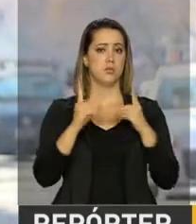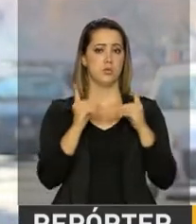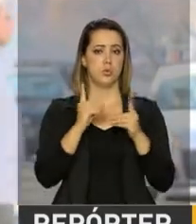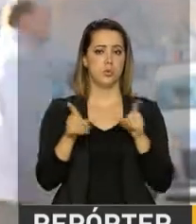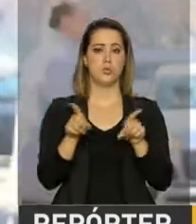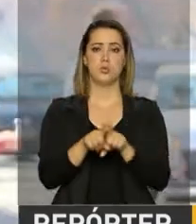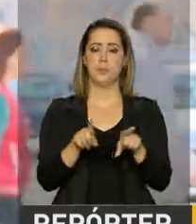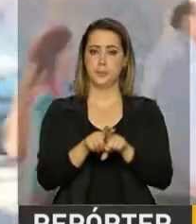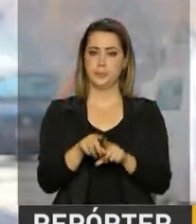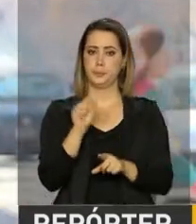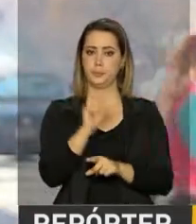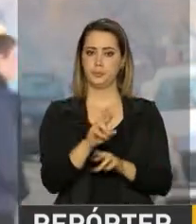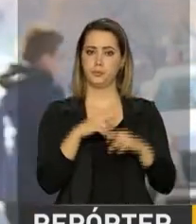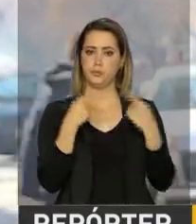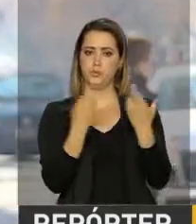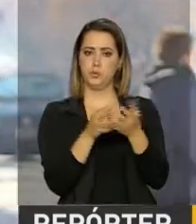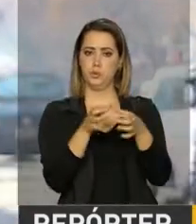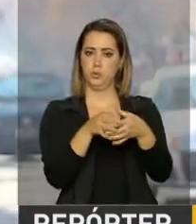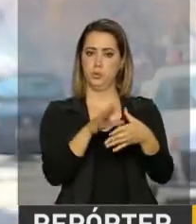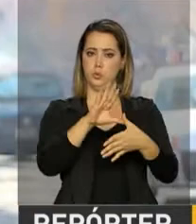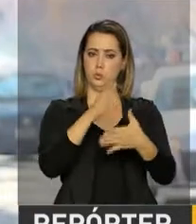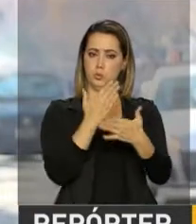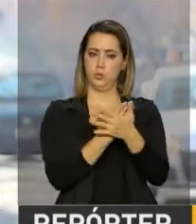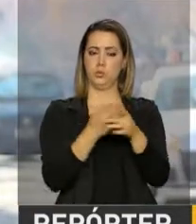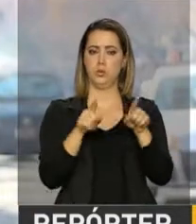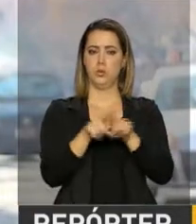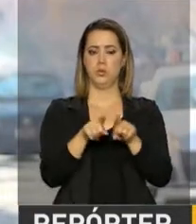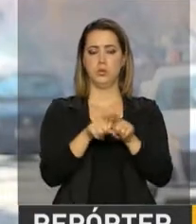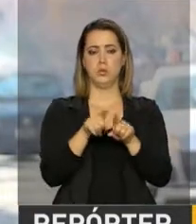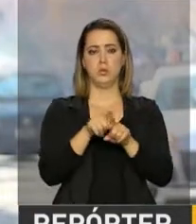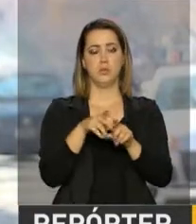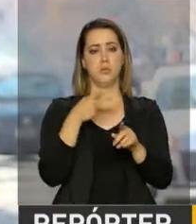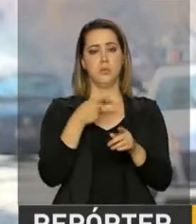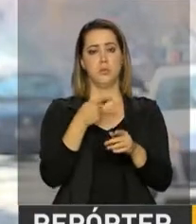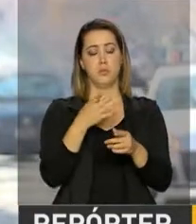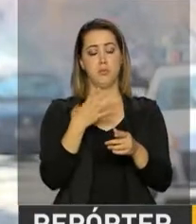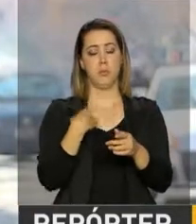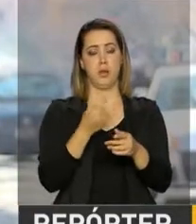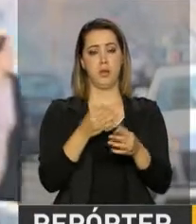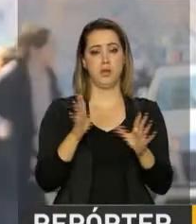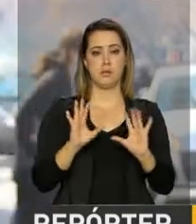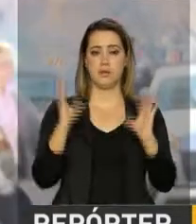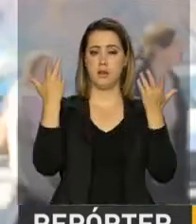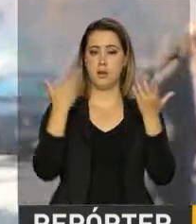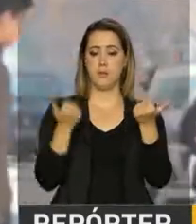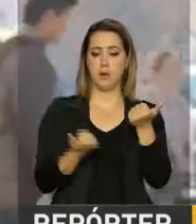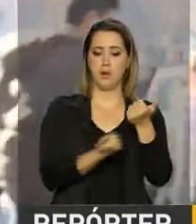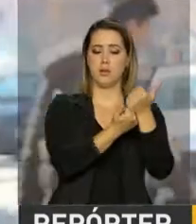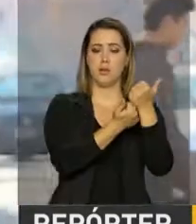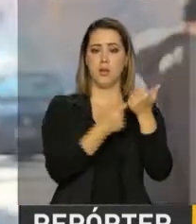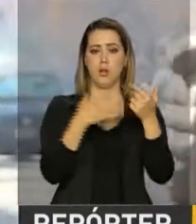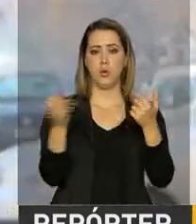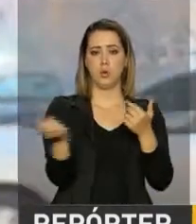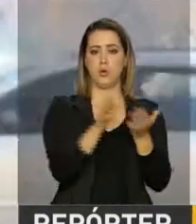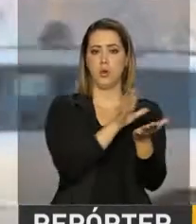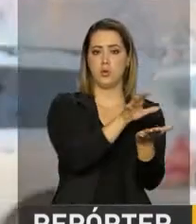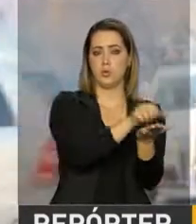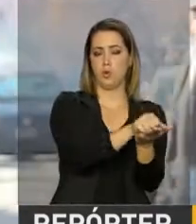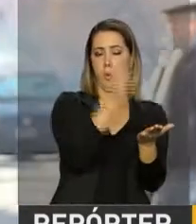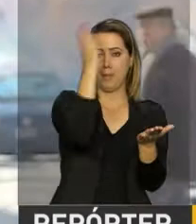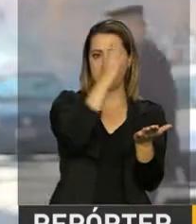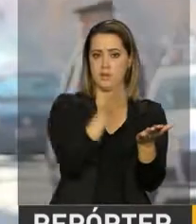cúpula a reunião do mercosul também vai marcar a passagem da presidência temporária do bloco da argentina para o brasil